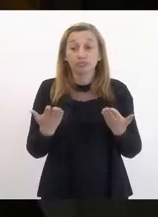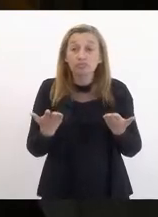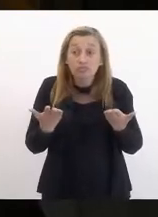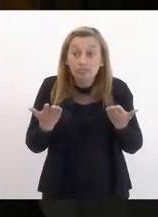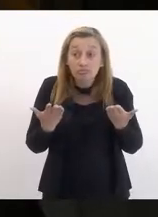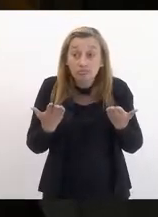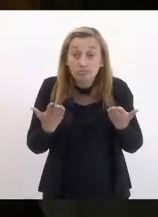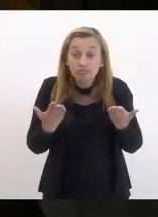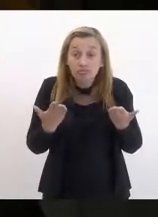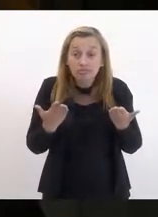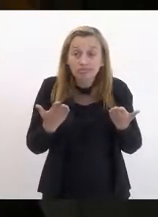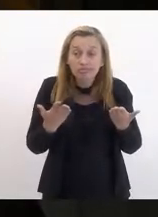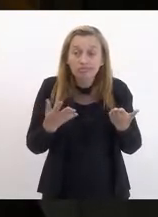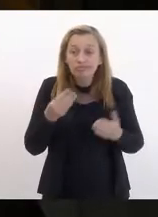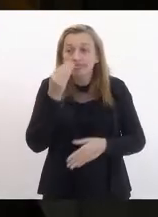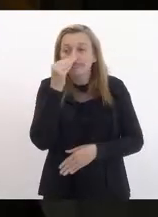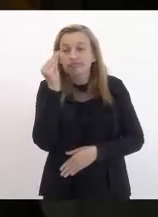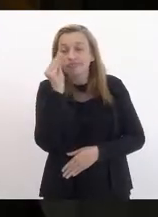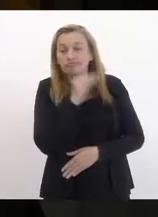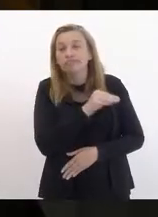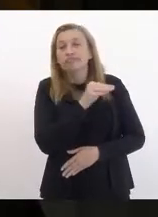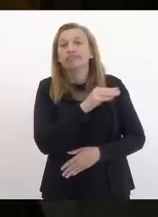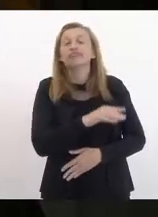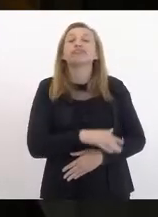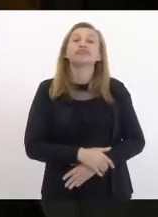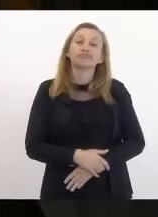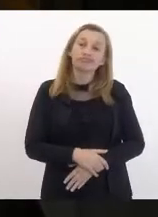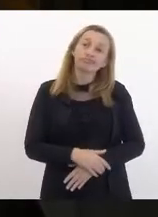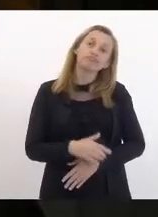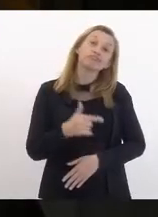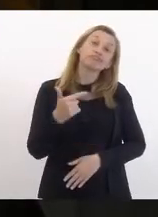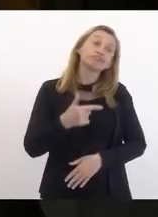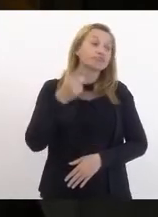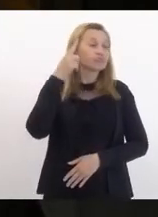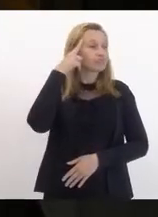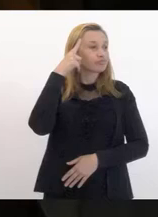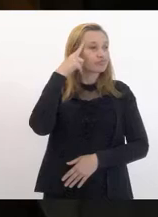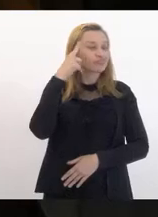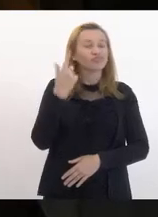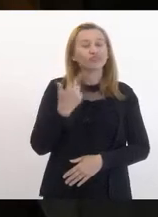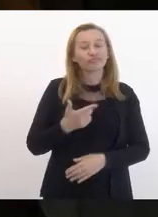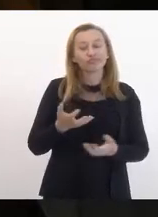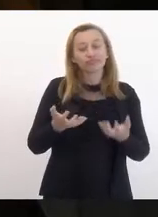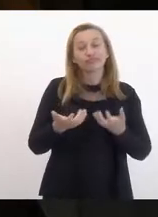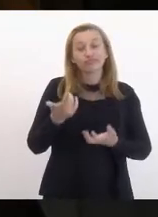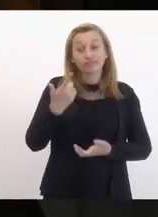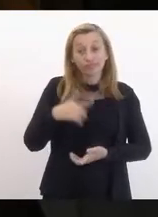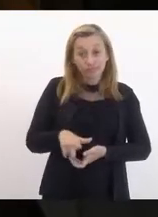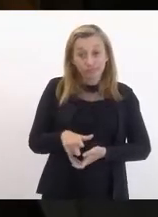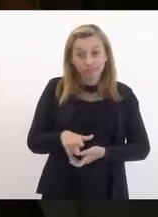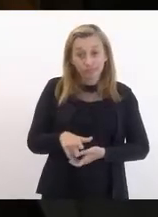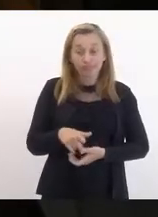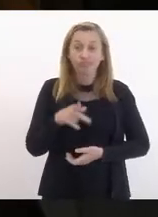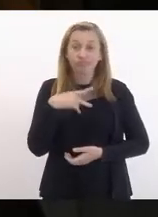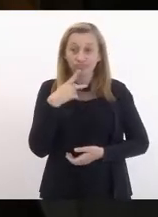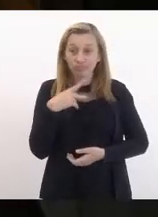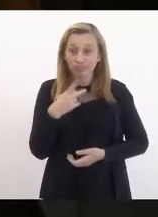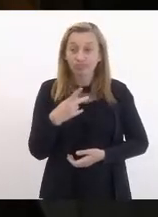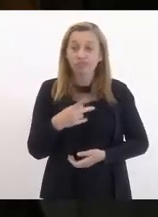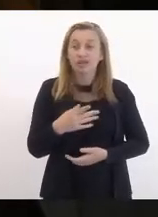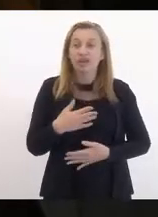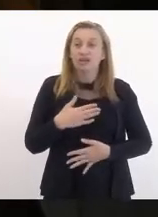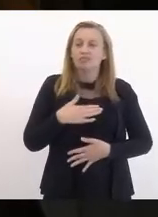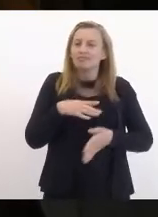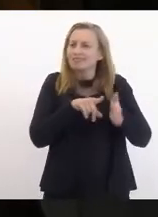fica relegada a segundo plano. Então, queria aqui, mais uma vez, trazer